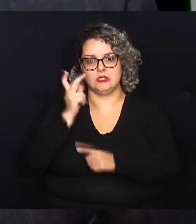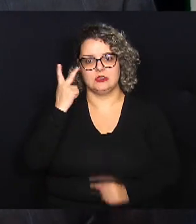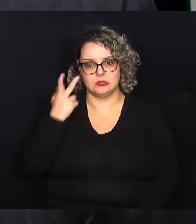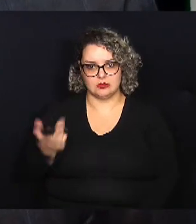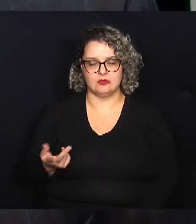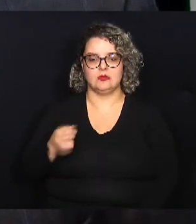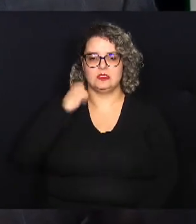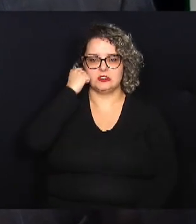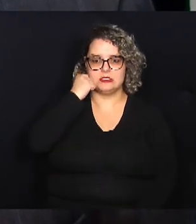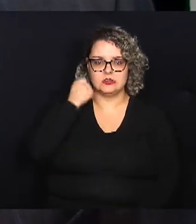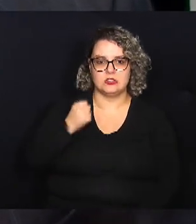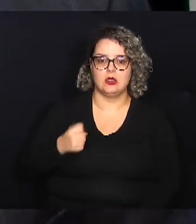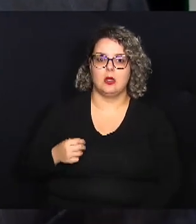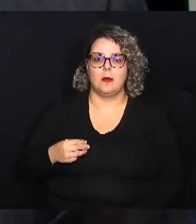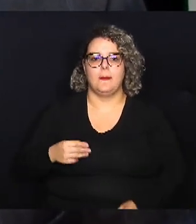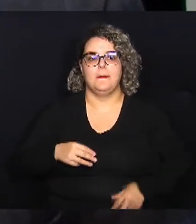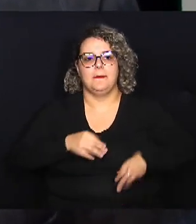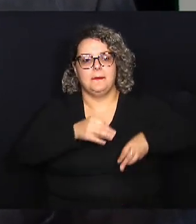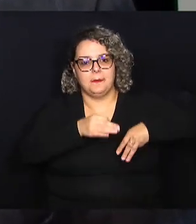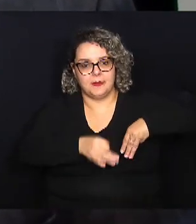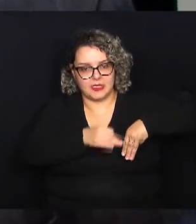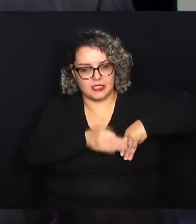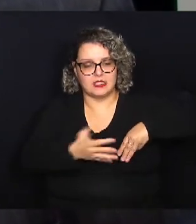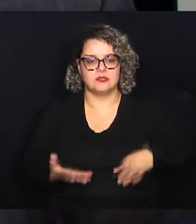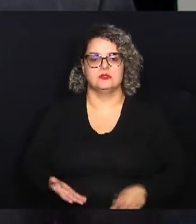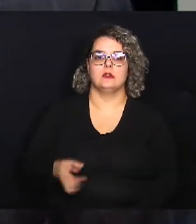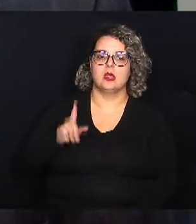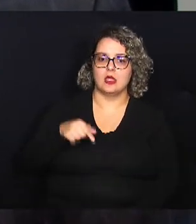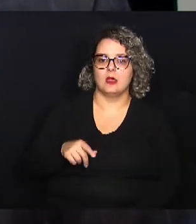foi ministro da Justiça, então é uma pessoa que